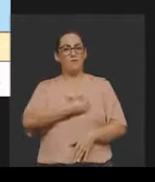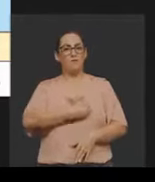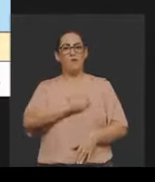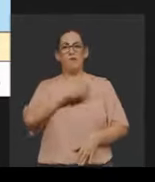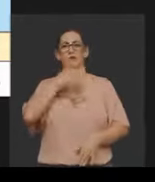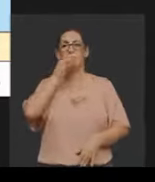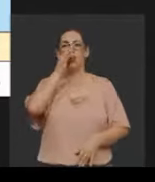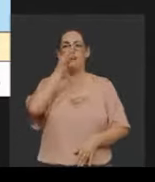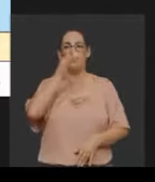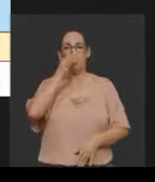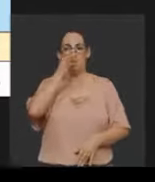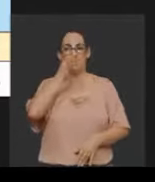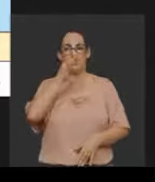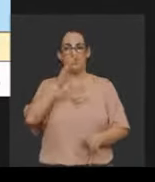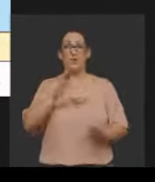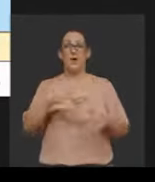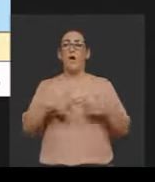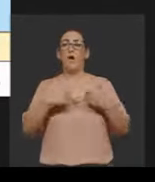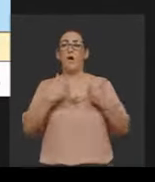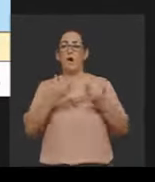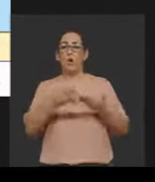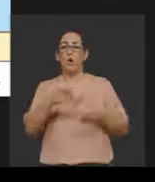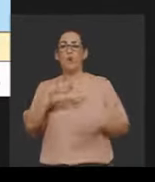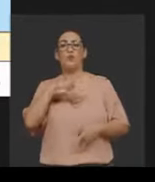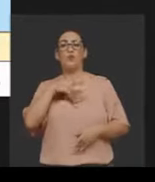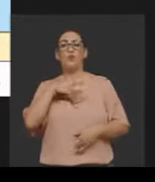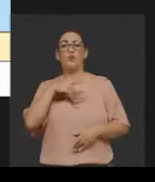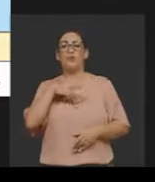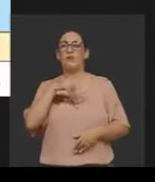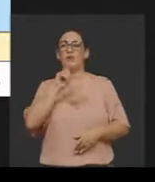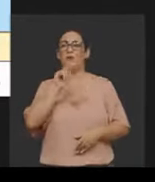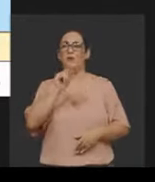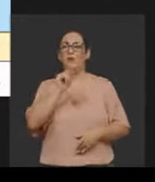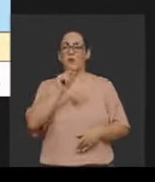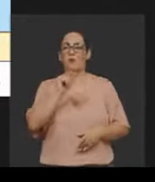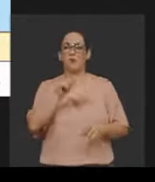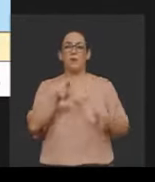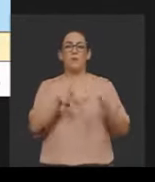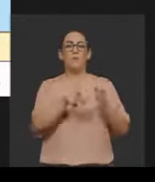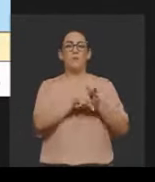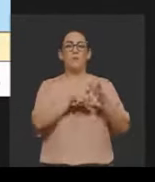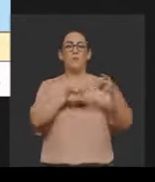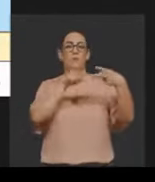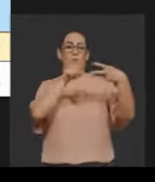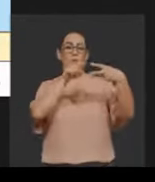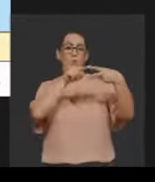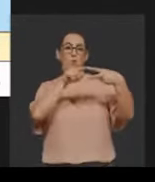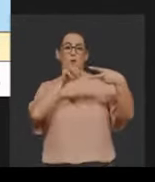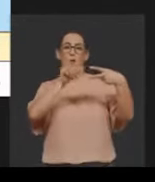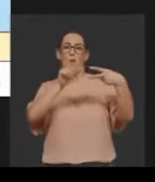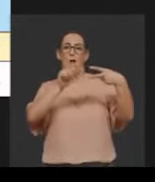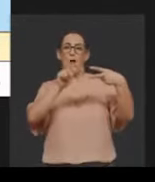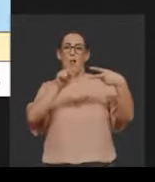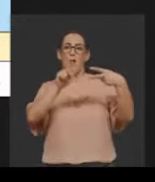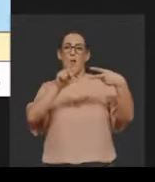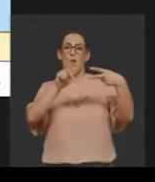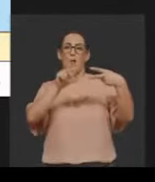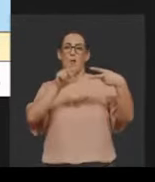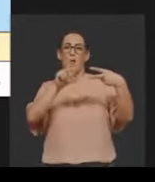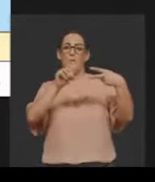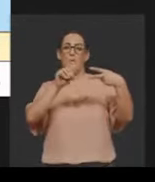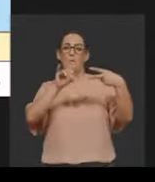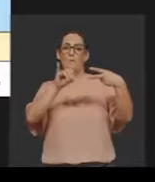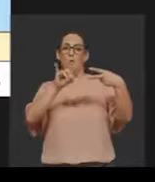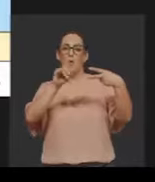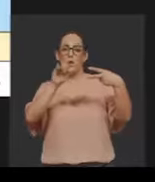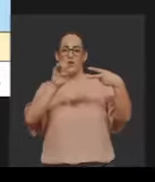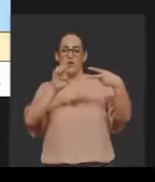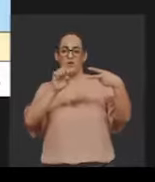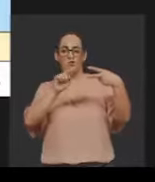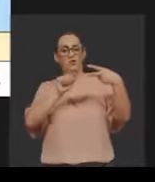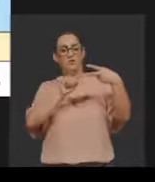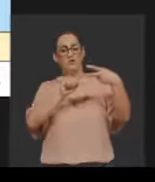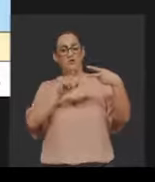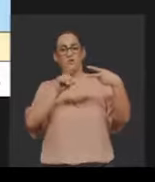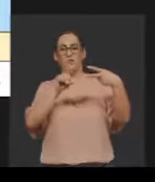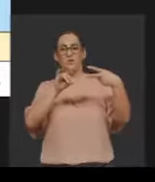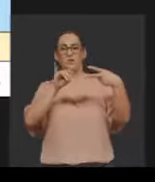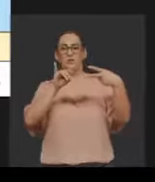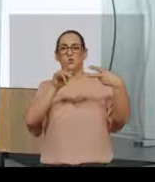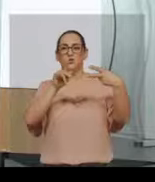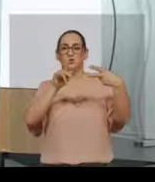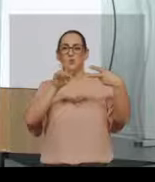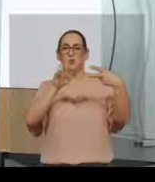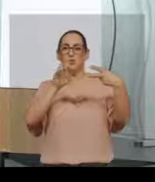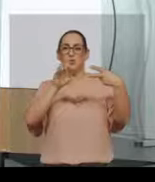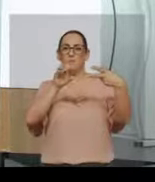vida haploide e uma fase de vida diploide. Quando eu falo, então, que essa fase de